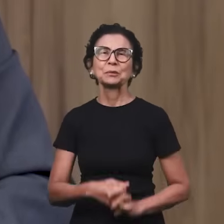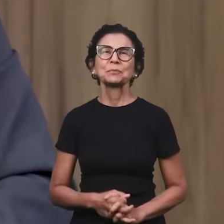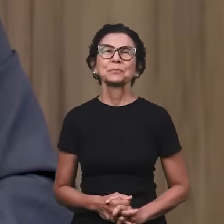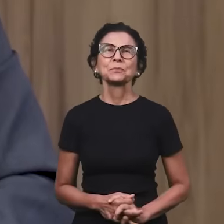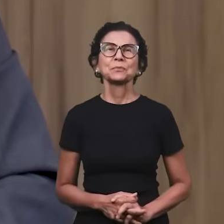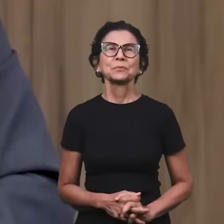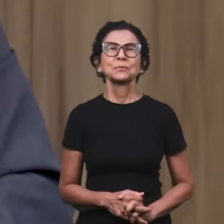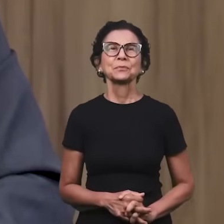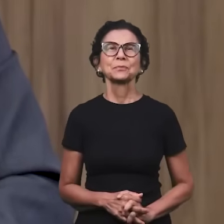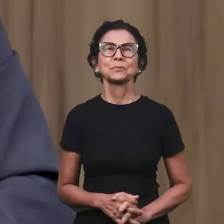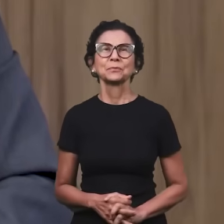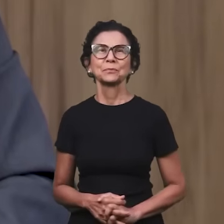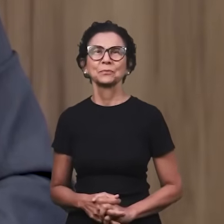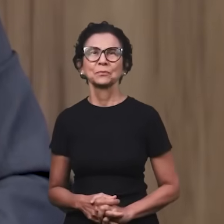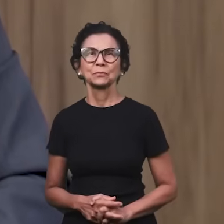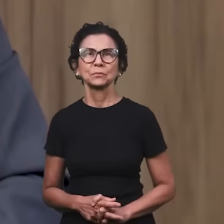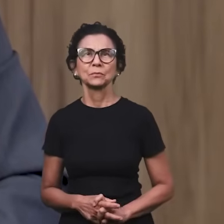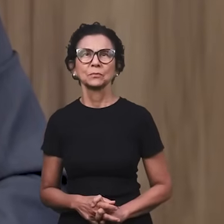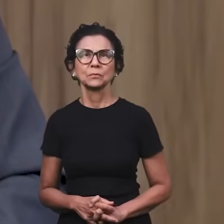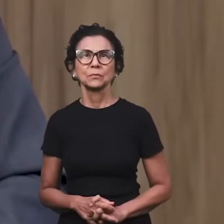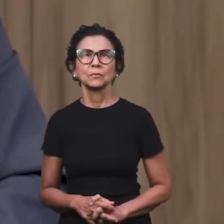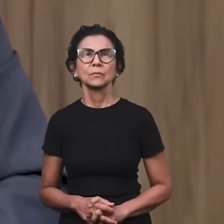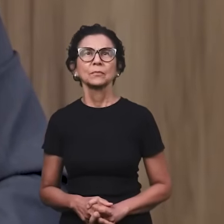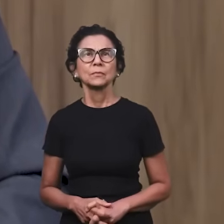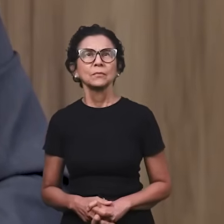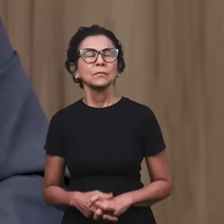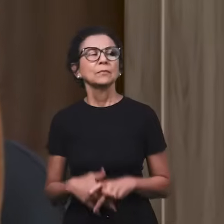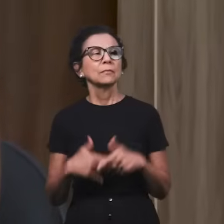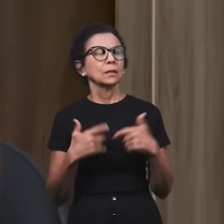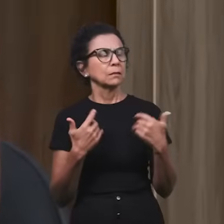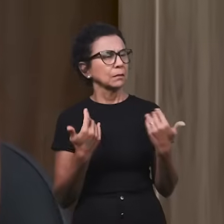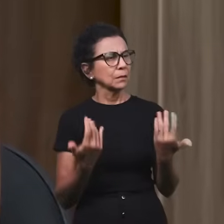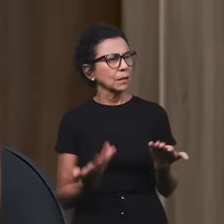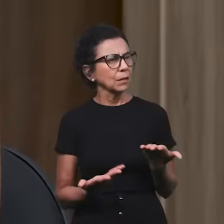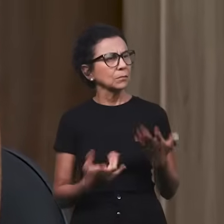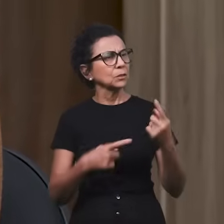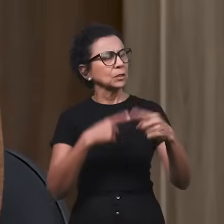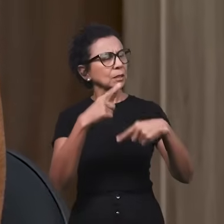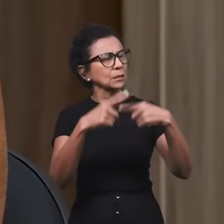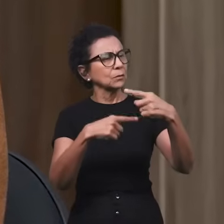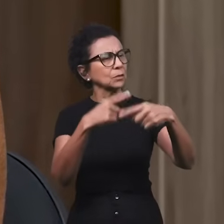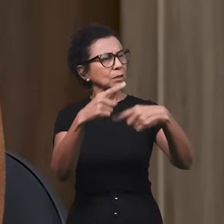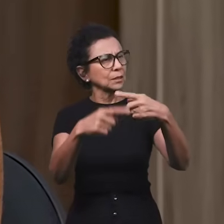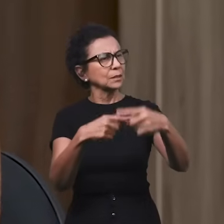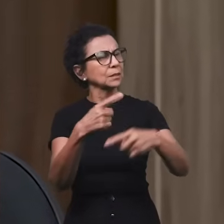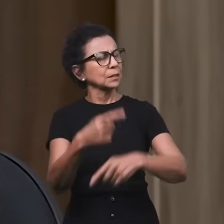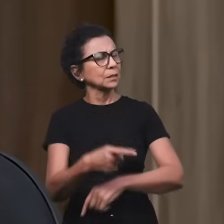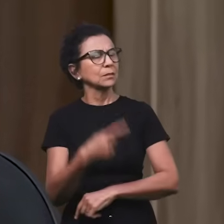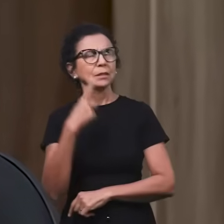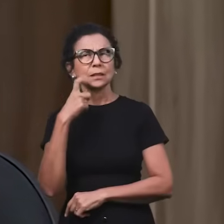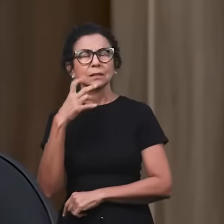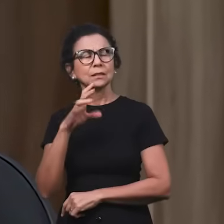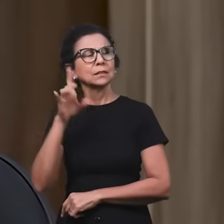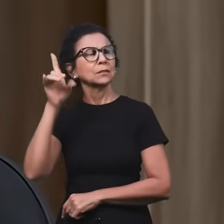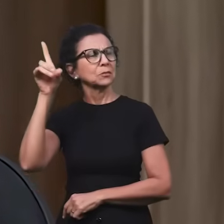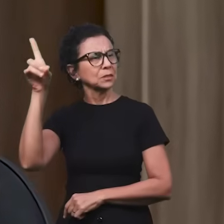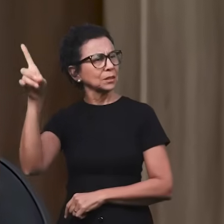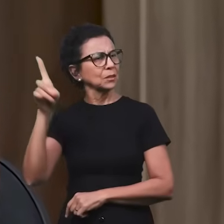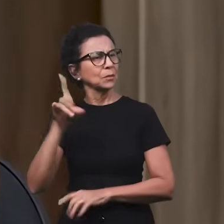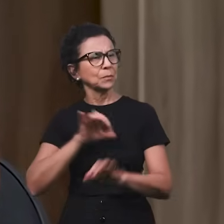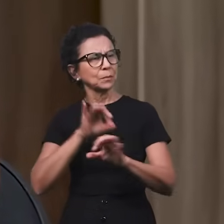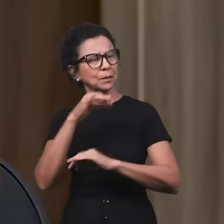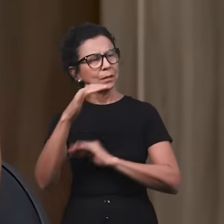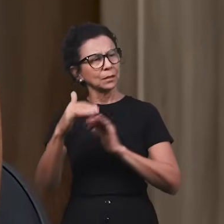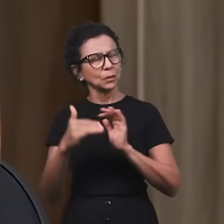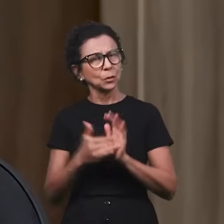Exatamente. É glorioso, né? Nós vemos como que o Senhor vai alcançando as gerações, né, pastor? Sua